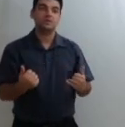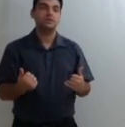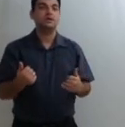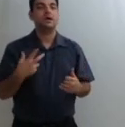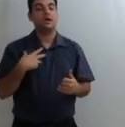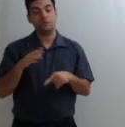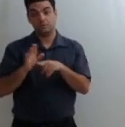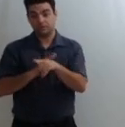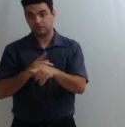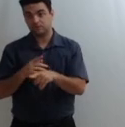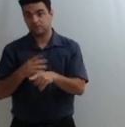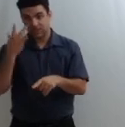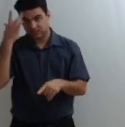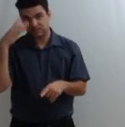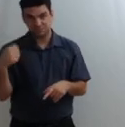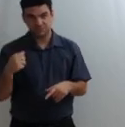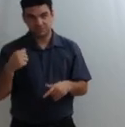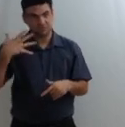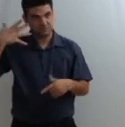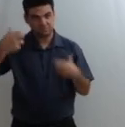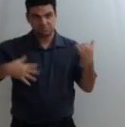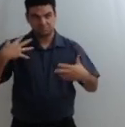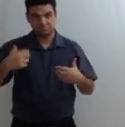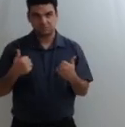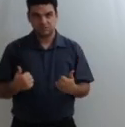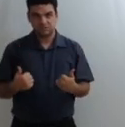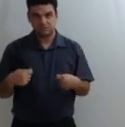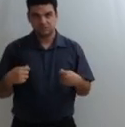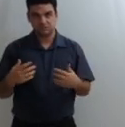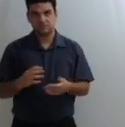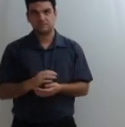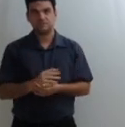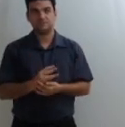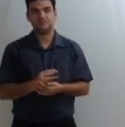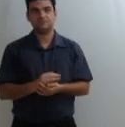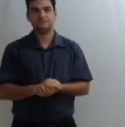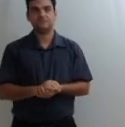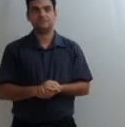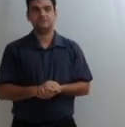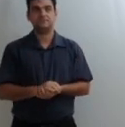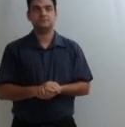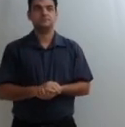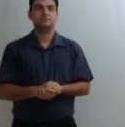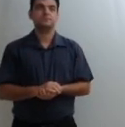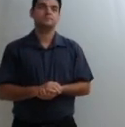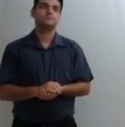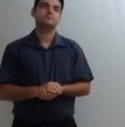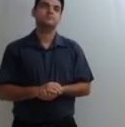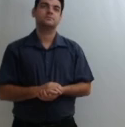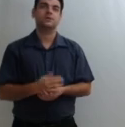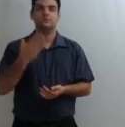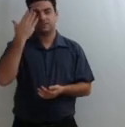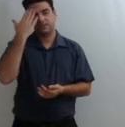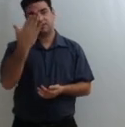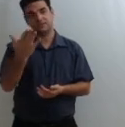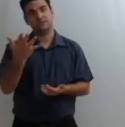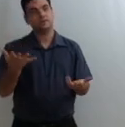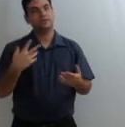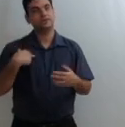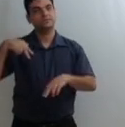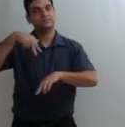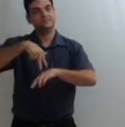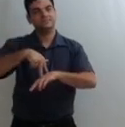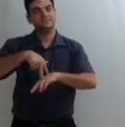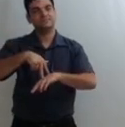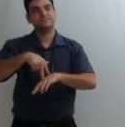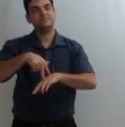na intenção de sustentar. Senhor presidente, Sergei mesmo, obrigado pela oportunidade.